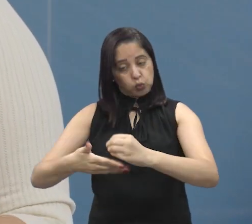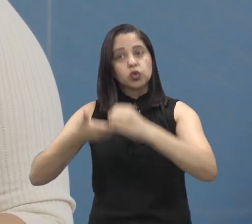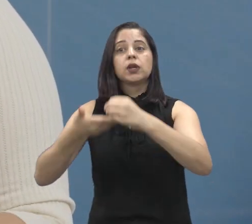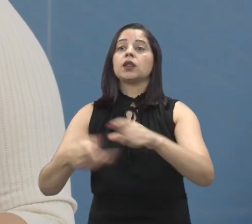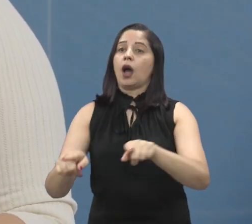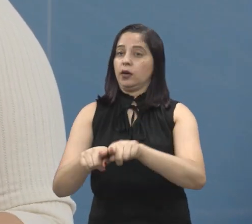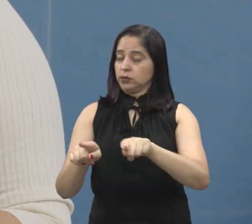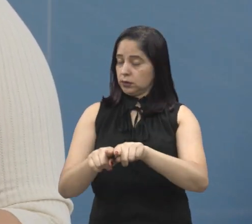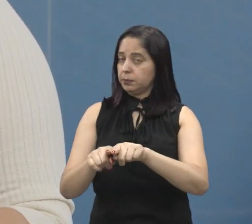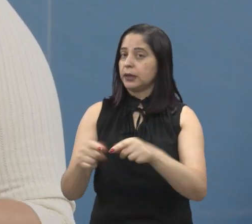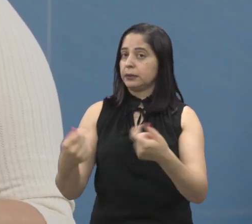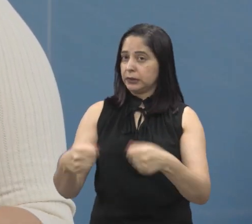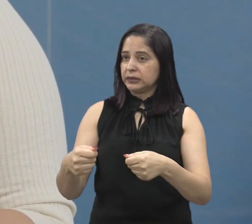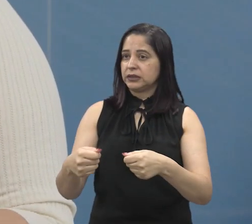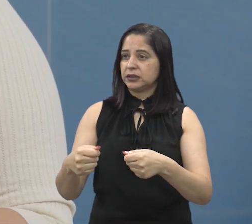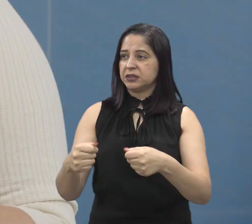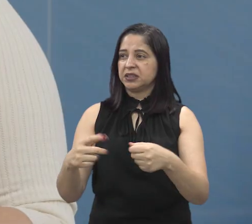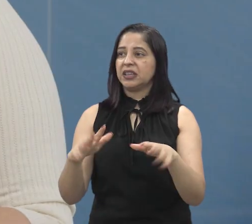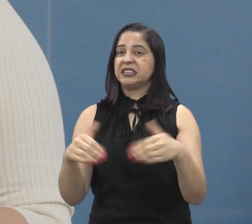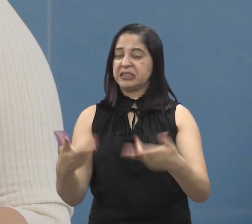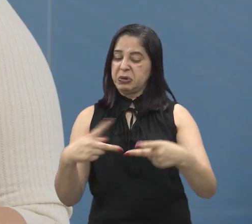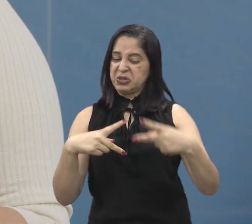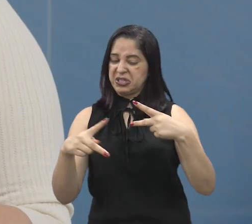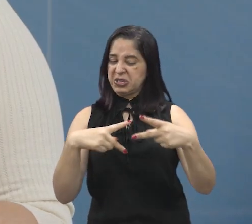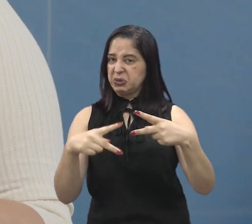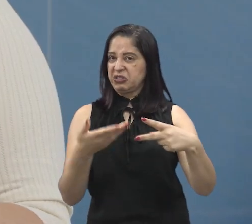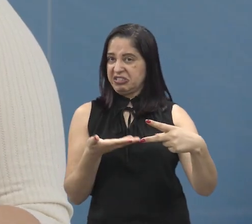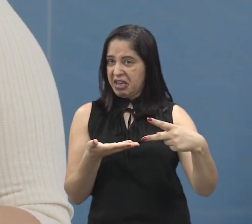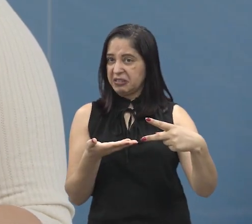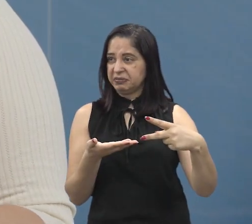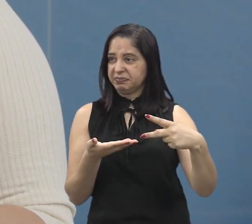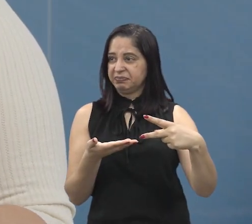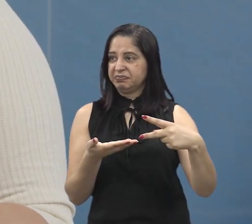economia. O turismo ele é um